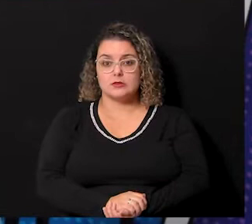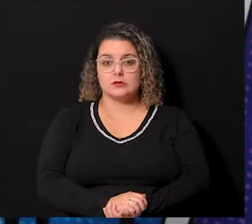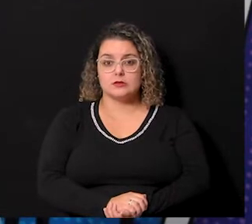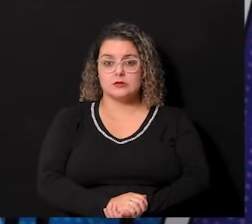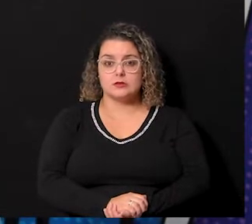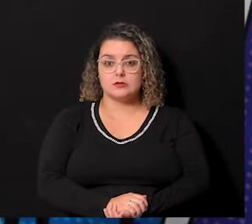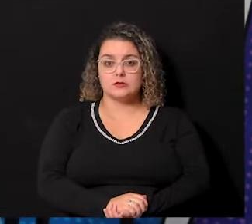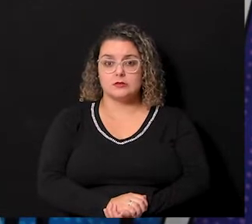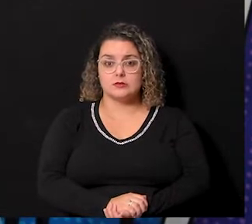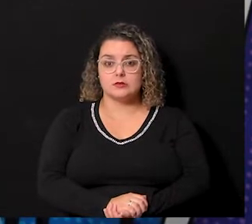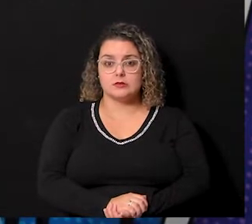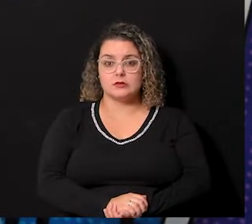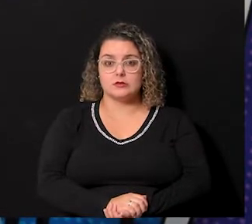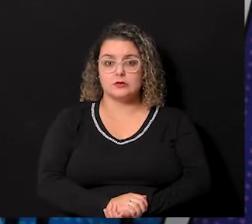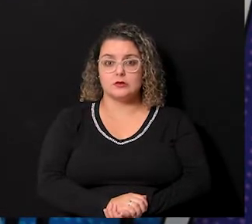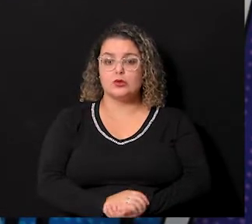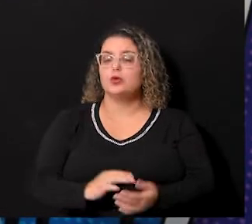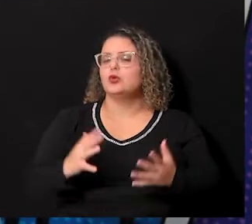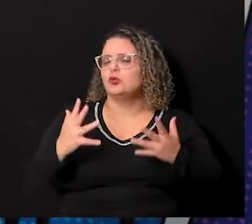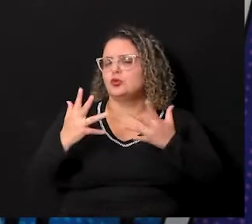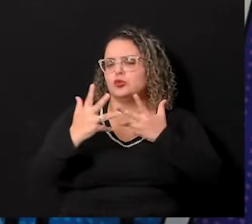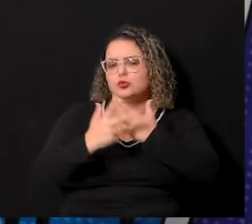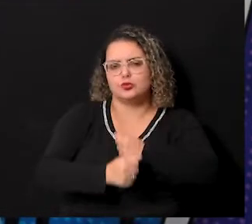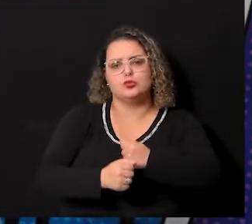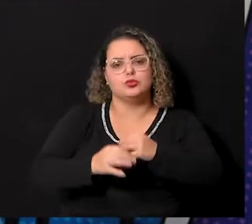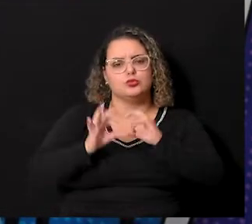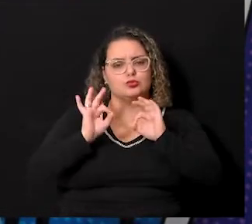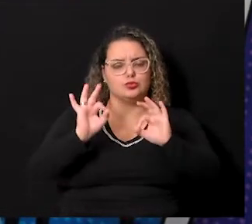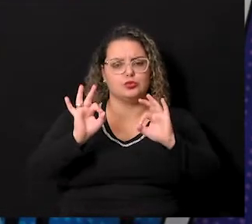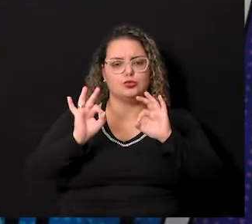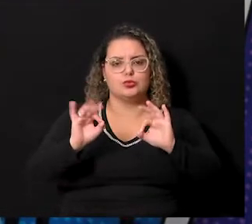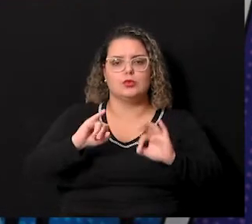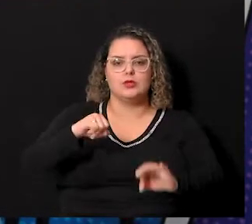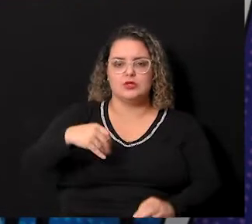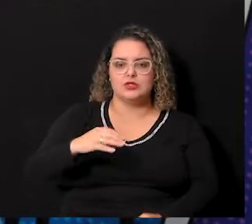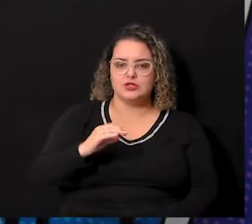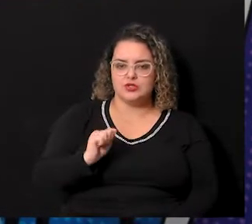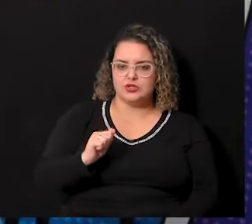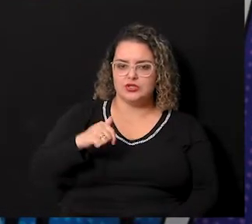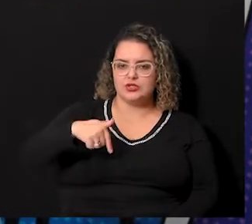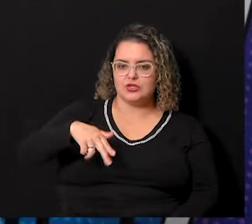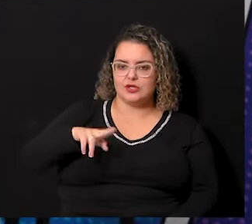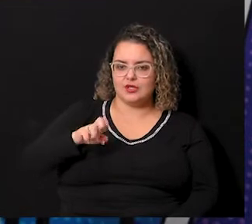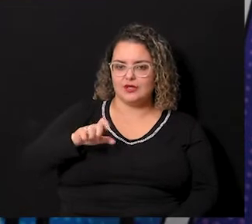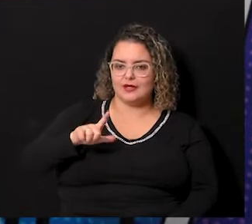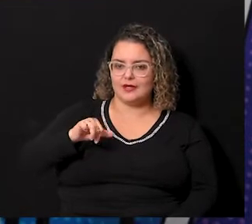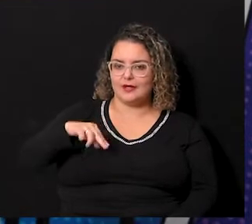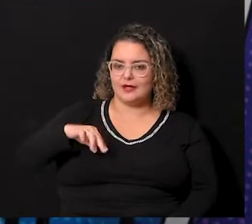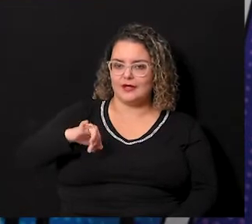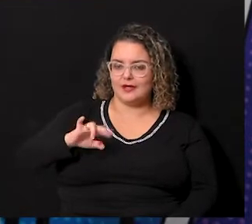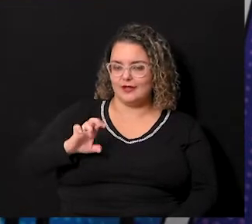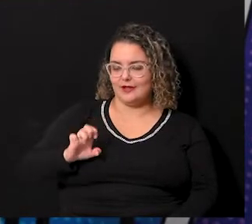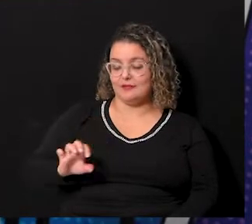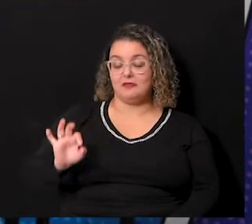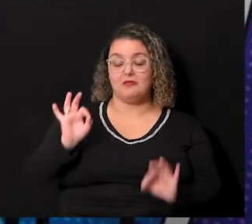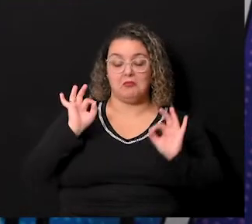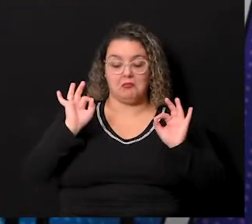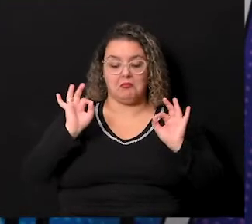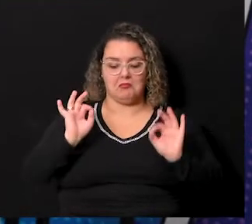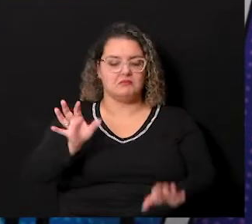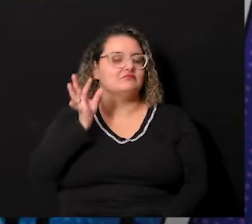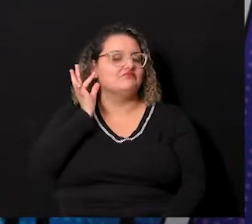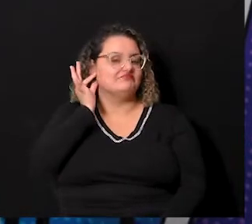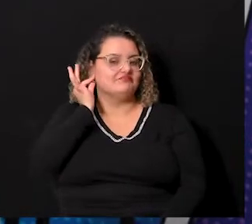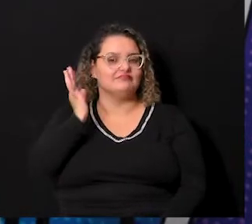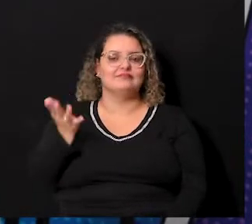vai a capa dura, então vai ficar tudo bonitinho, a Jaqueline vai ficar na edição de luxo também, vai aparecer